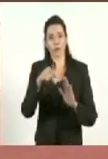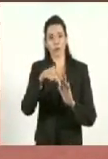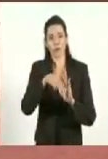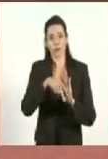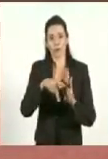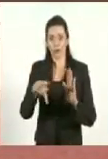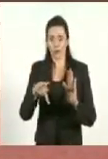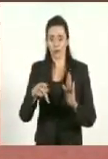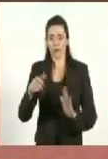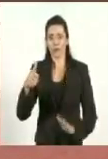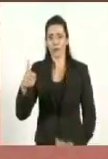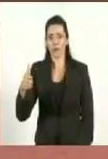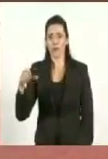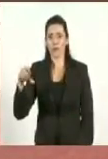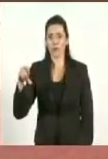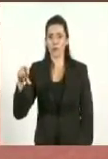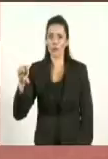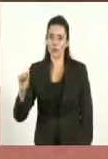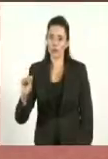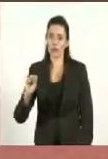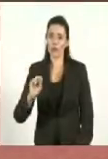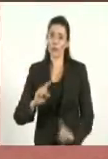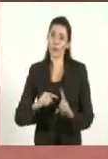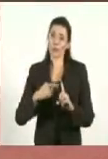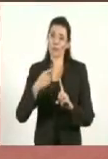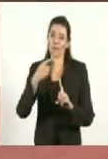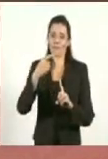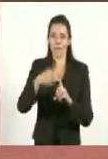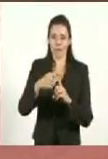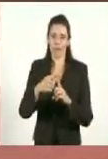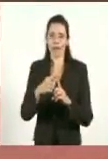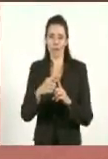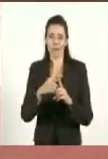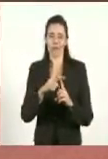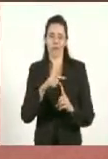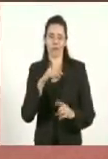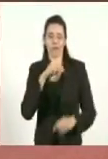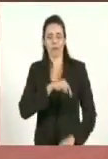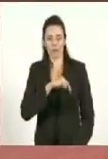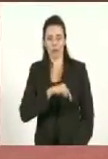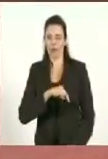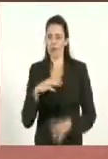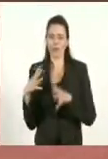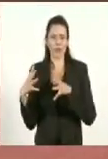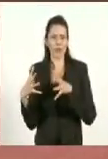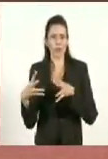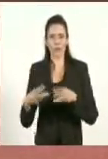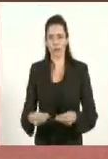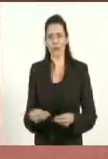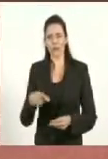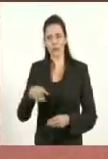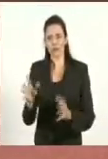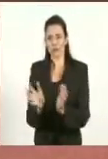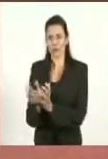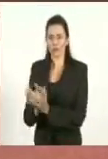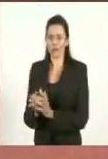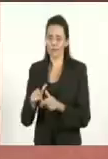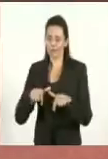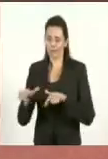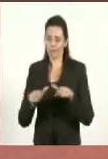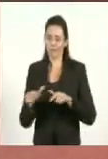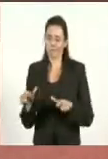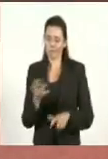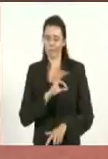o adicional de insalubridade será atribuído automaticamente a todos os integrantes do subgrupo das atividades de Polícia Civil no